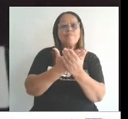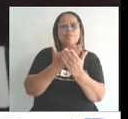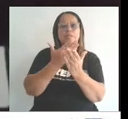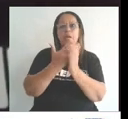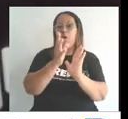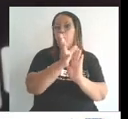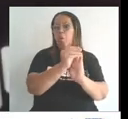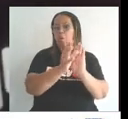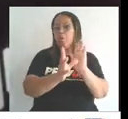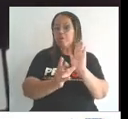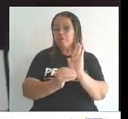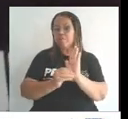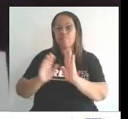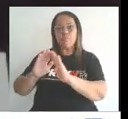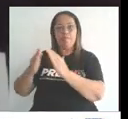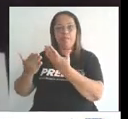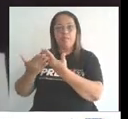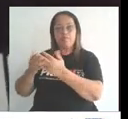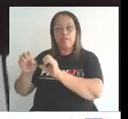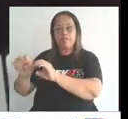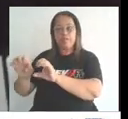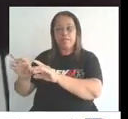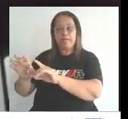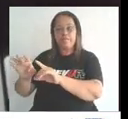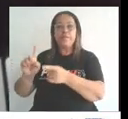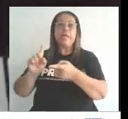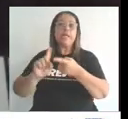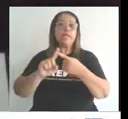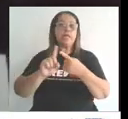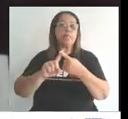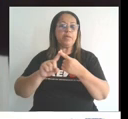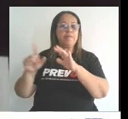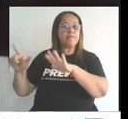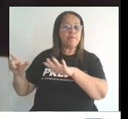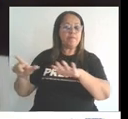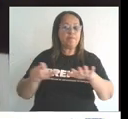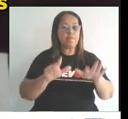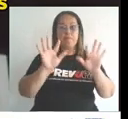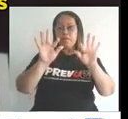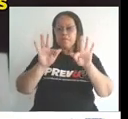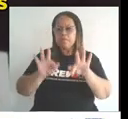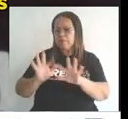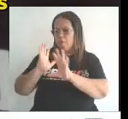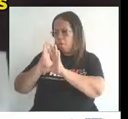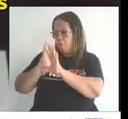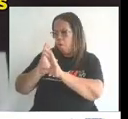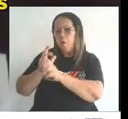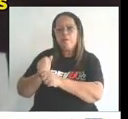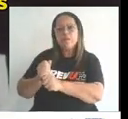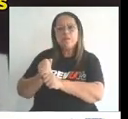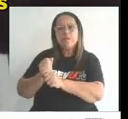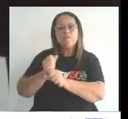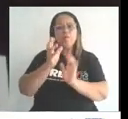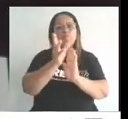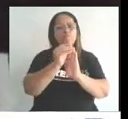conseguia estudar os conteúdos cobrados ali na escola e aos fins de semana eu conseguia tanto revisar